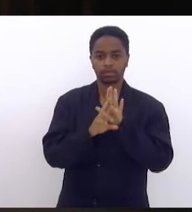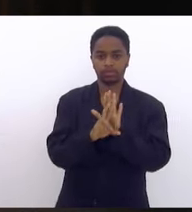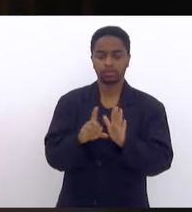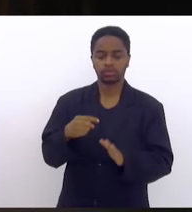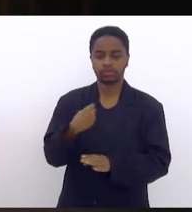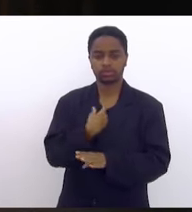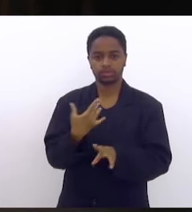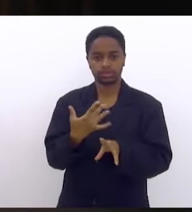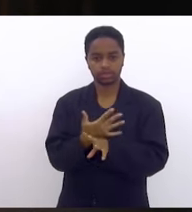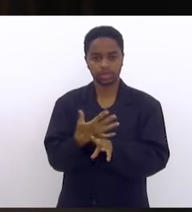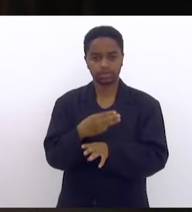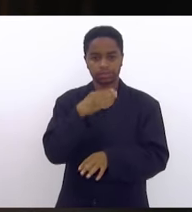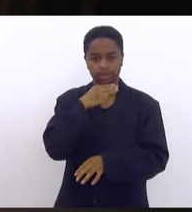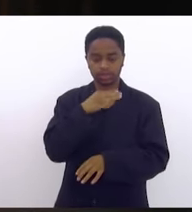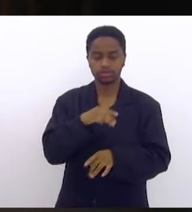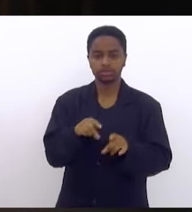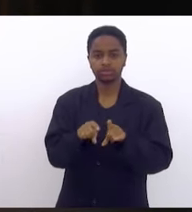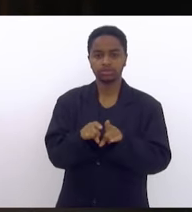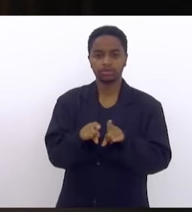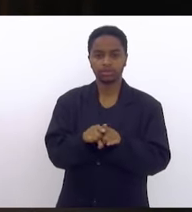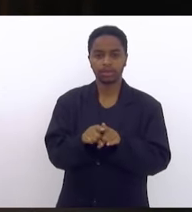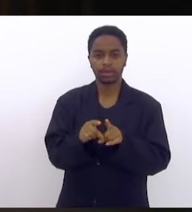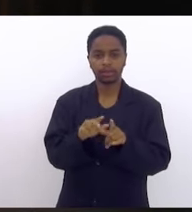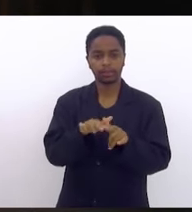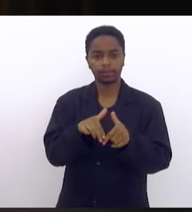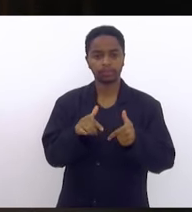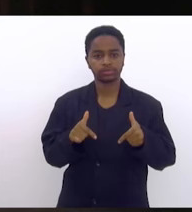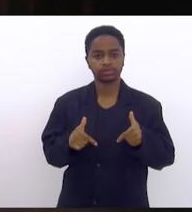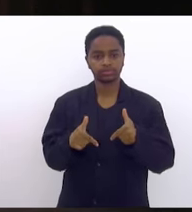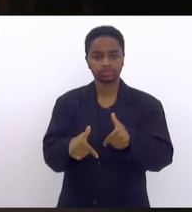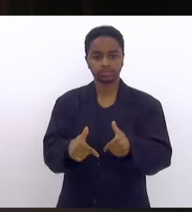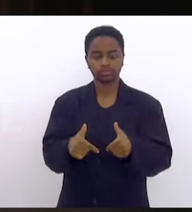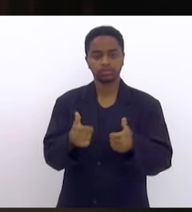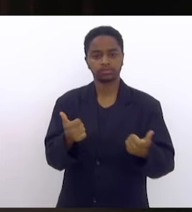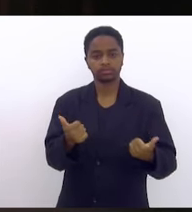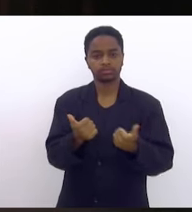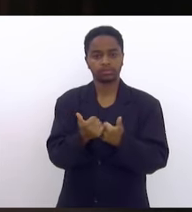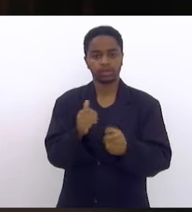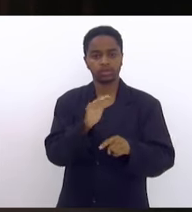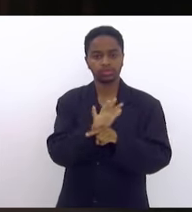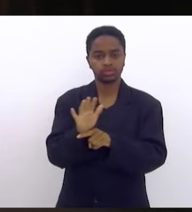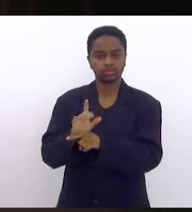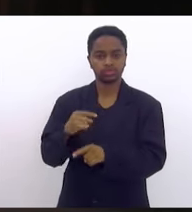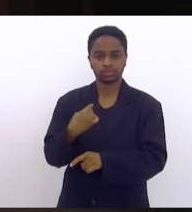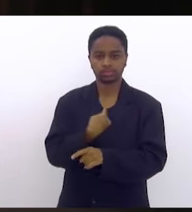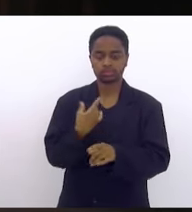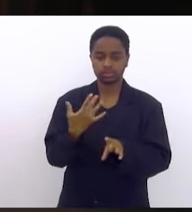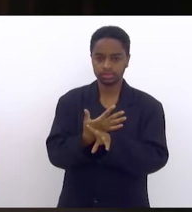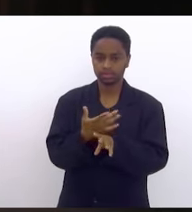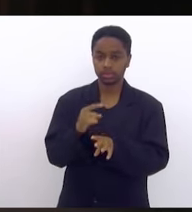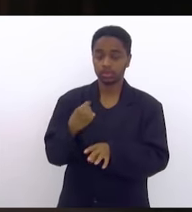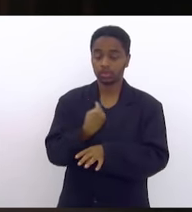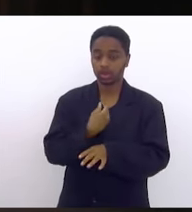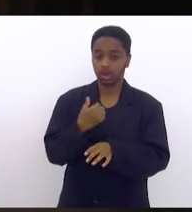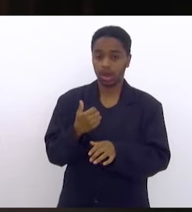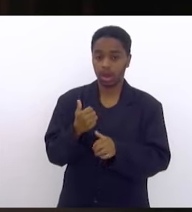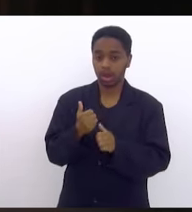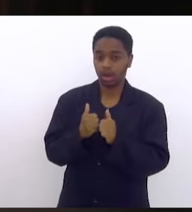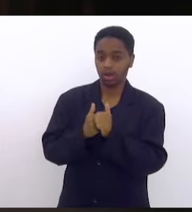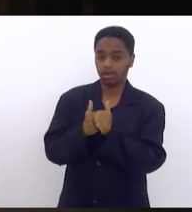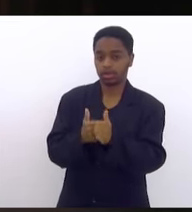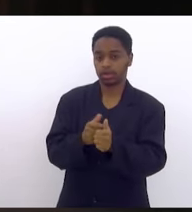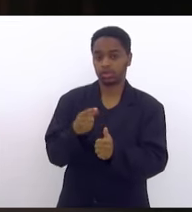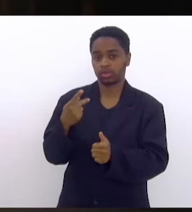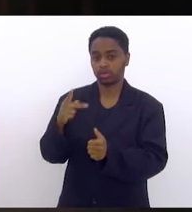cidade, Mangaratiba, por tudo que você vem fazendo em prol da nossa cidade. Nós acompanhamos de perto a sua luta pelo